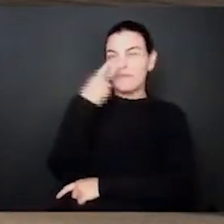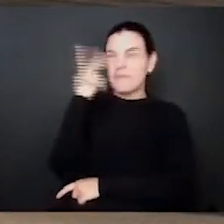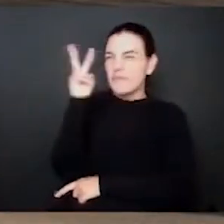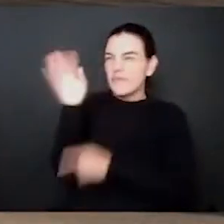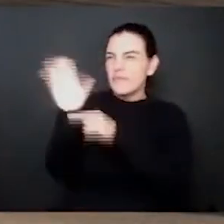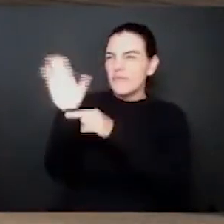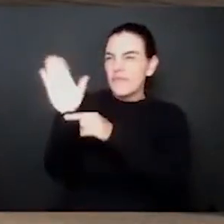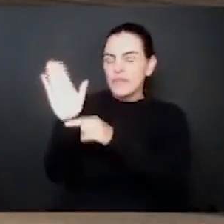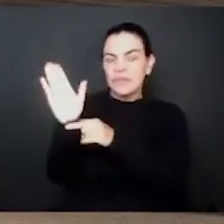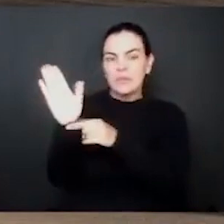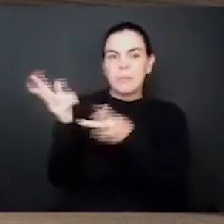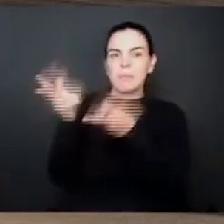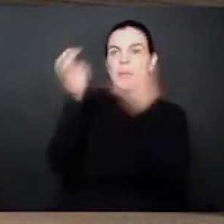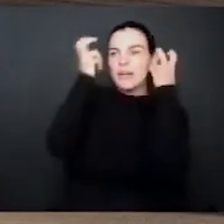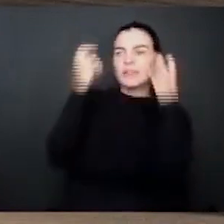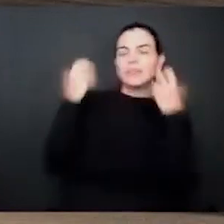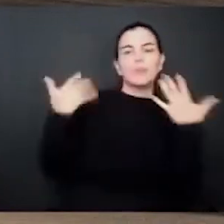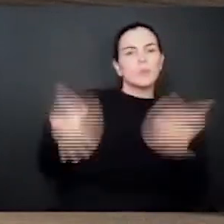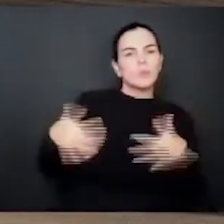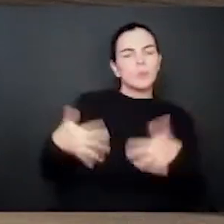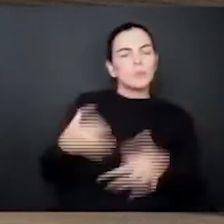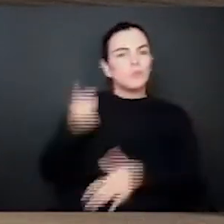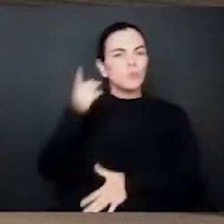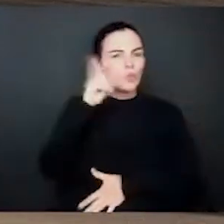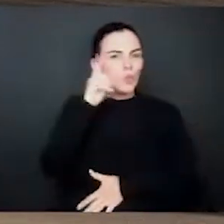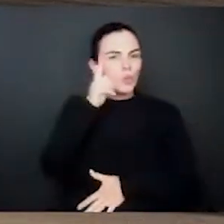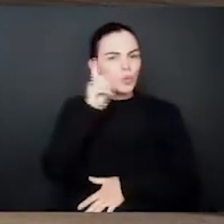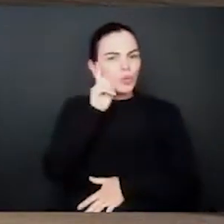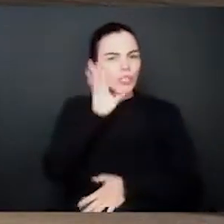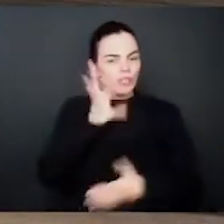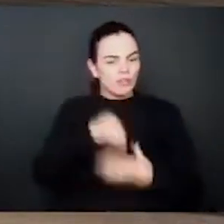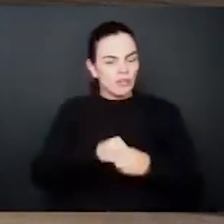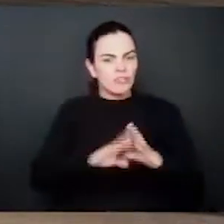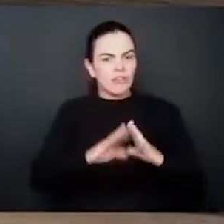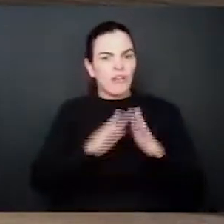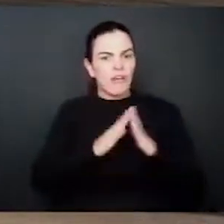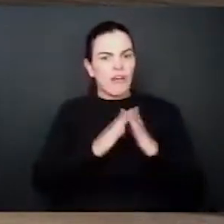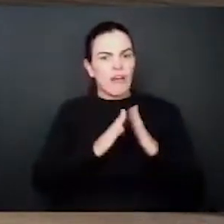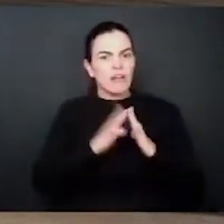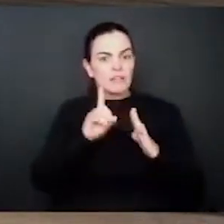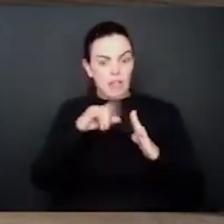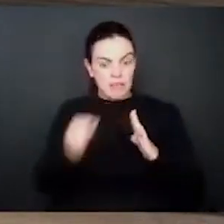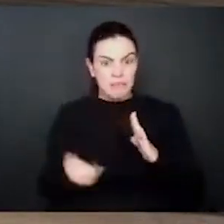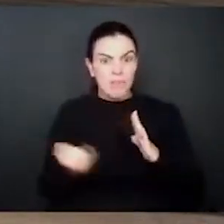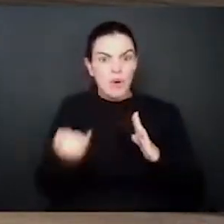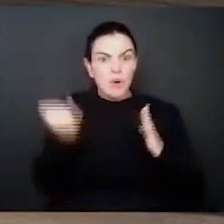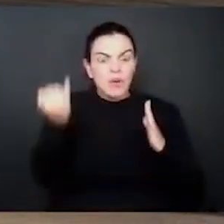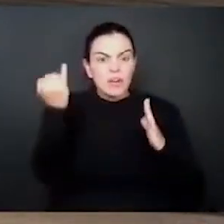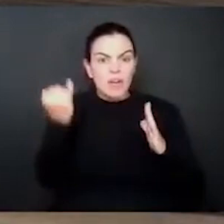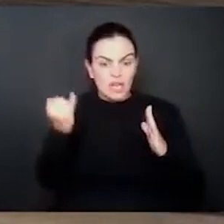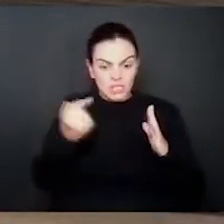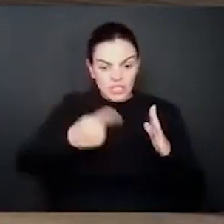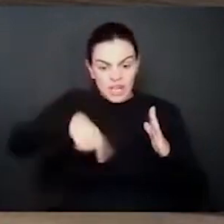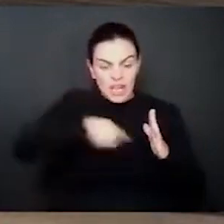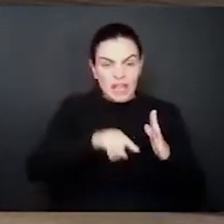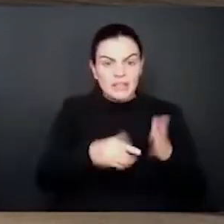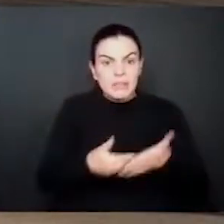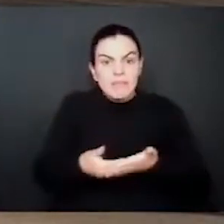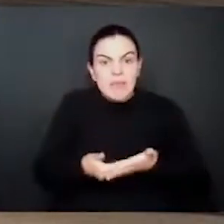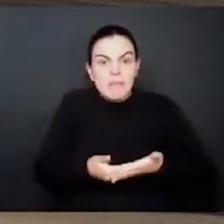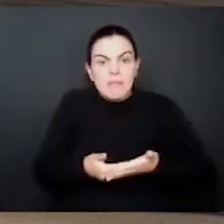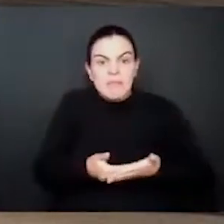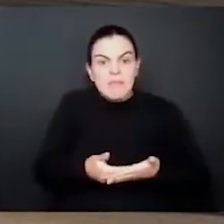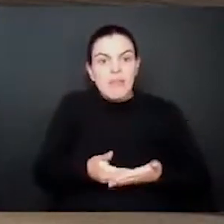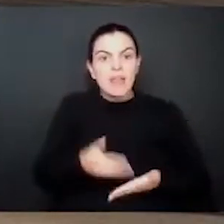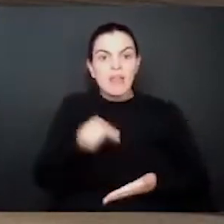dias em casa, o quanto realmente é importante essa fase, o desenvolvimento, né, de um bebê, e que dia a